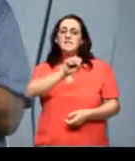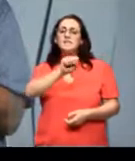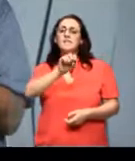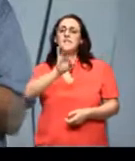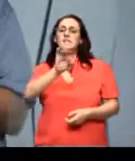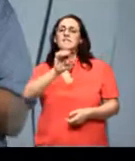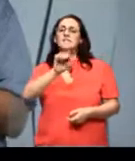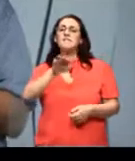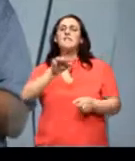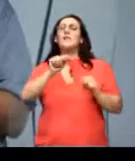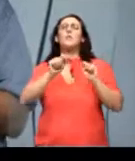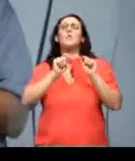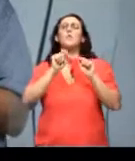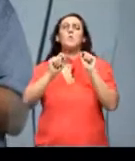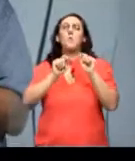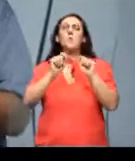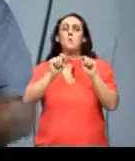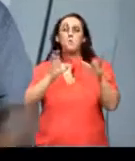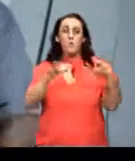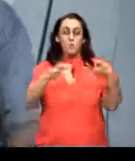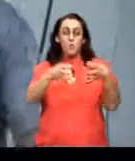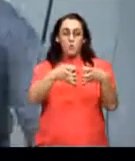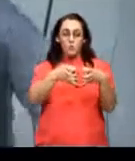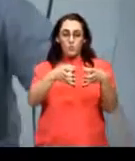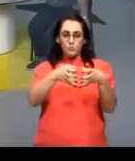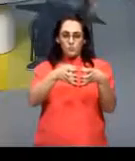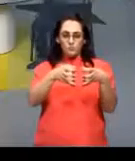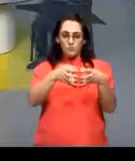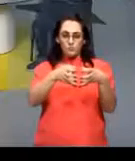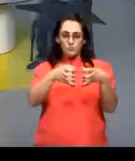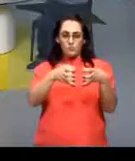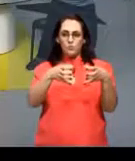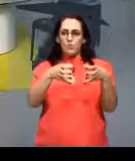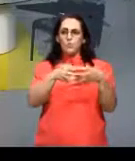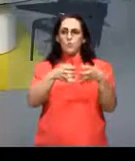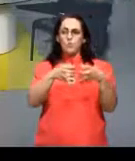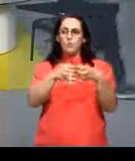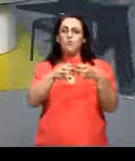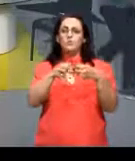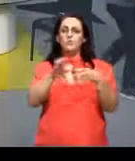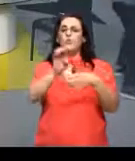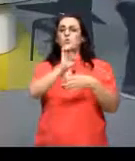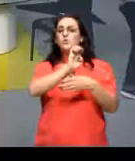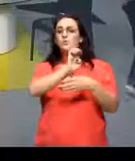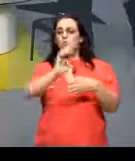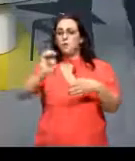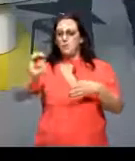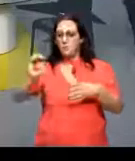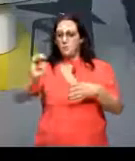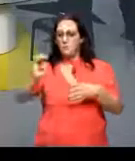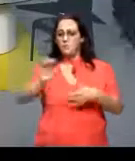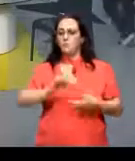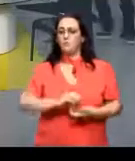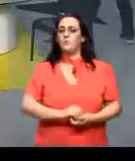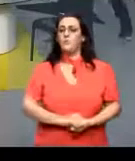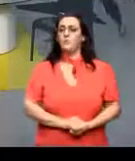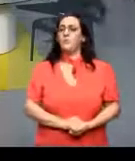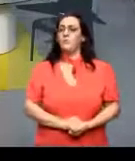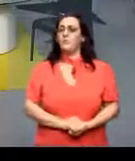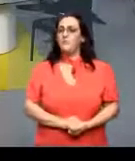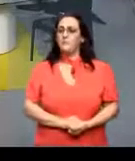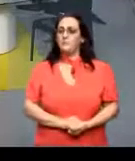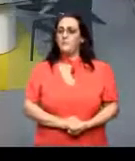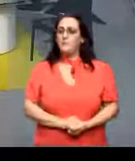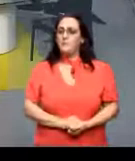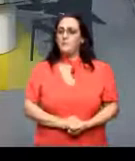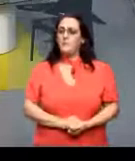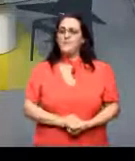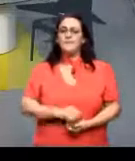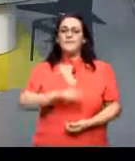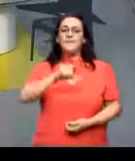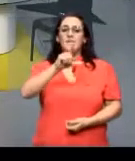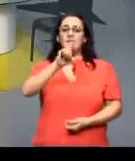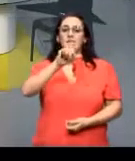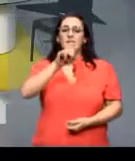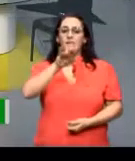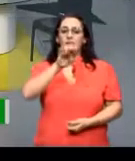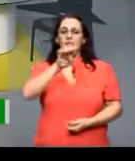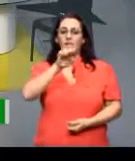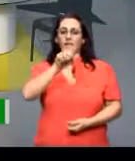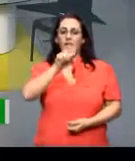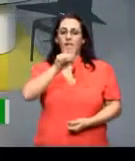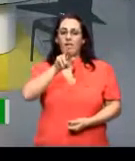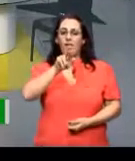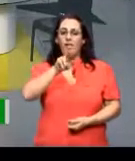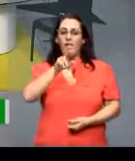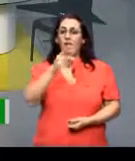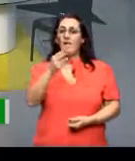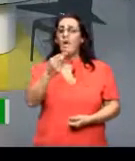conjunto de equações. Eu vou ao quadro, Cláudia, por favor, para mostrar um exemplo. E linear, a gente já falou que linear